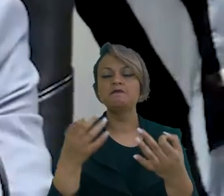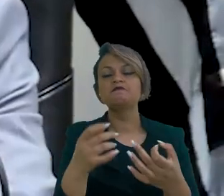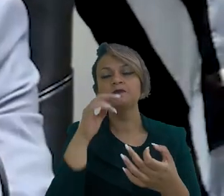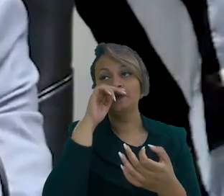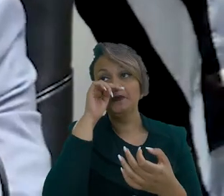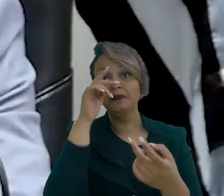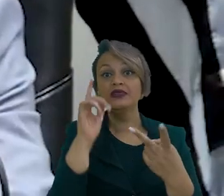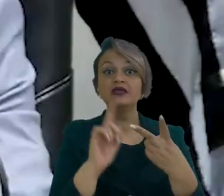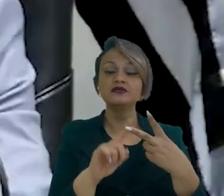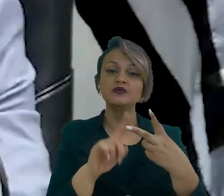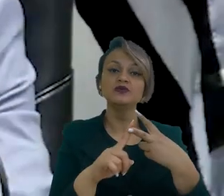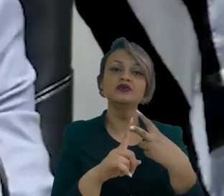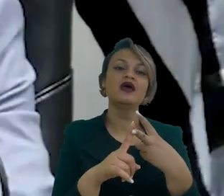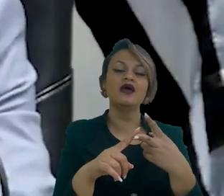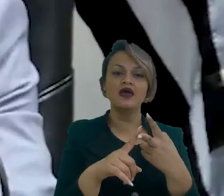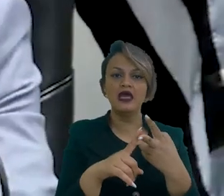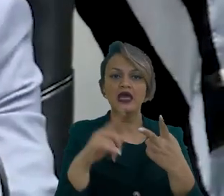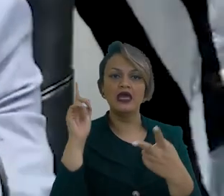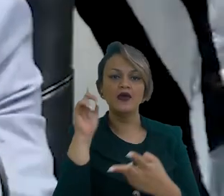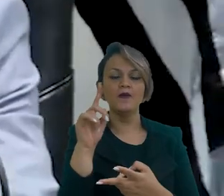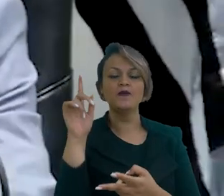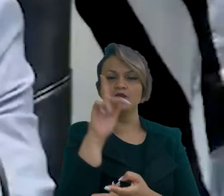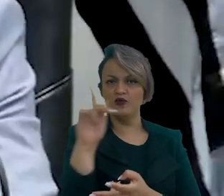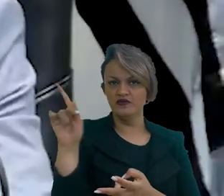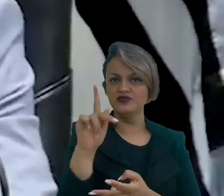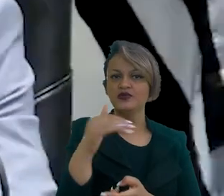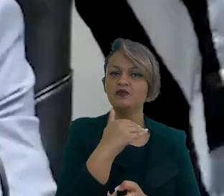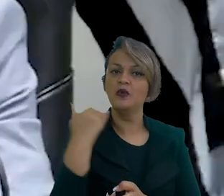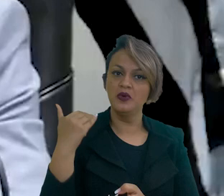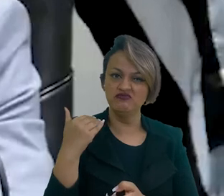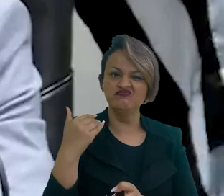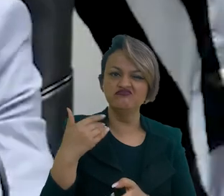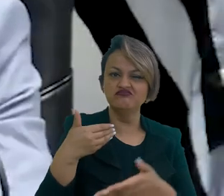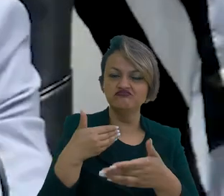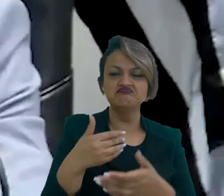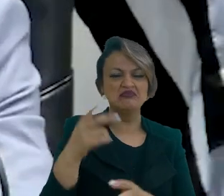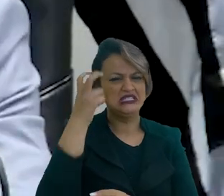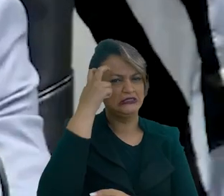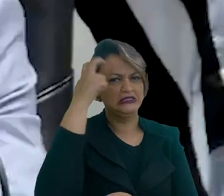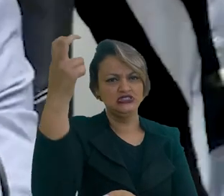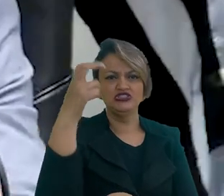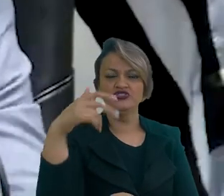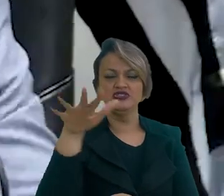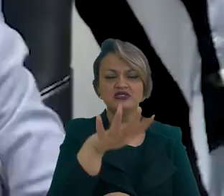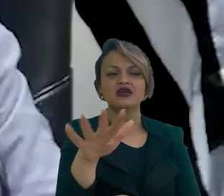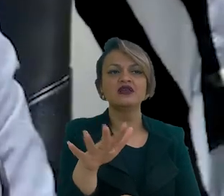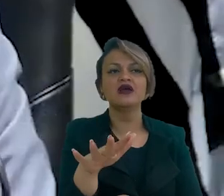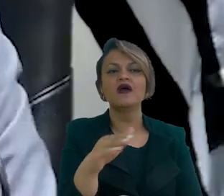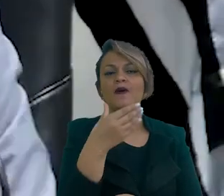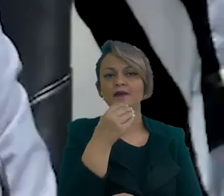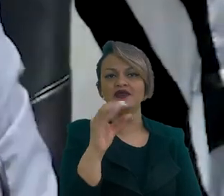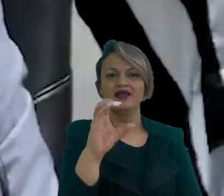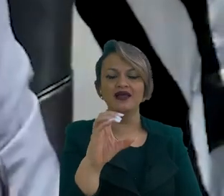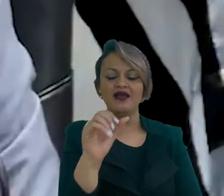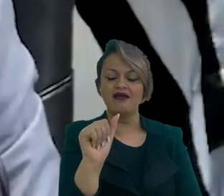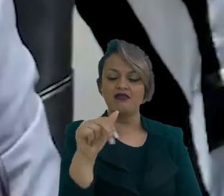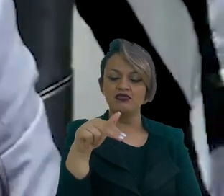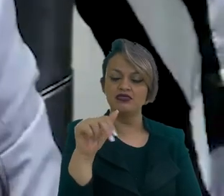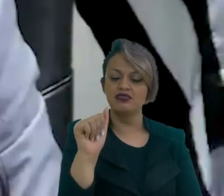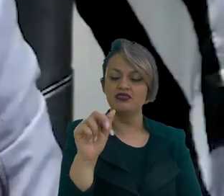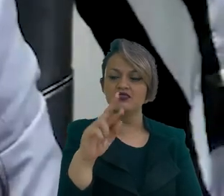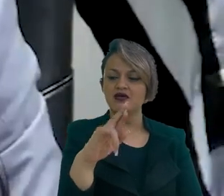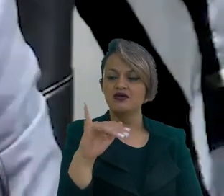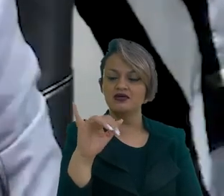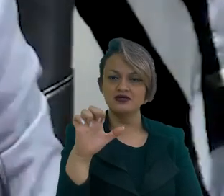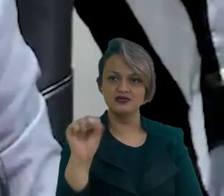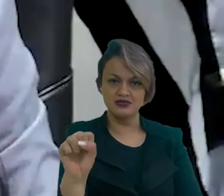tradução e uma outra de um professor mais recentemente falecido mas também um gênio da Universidade Munique Professor